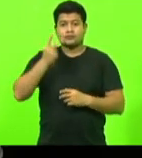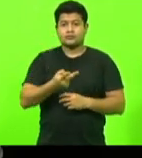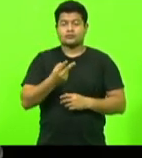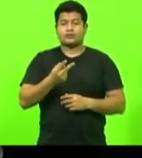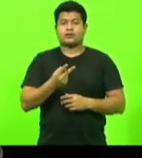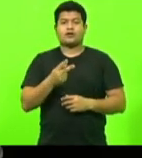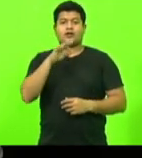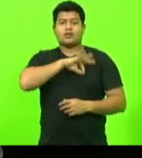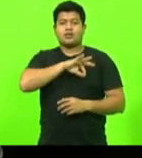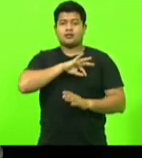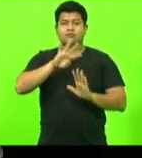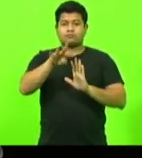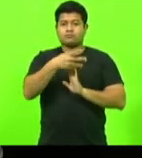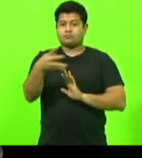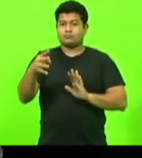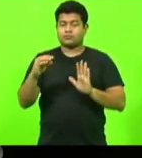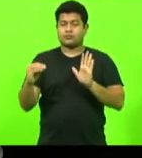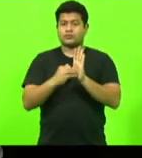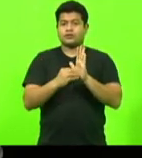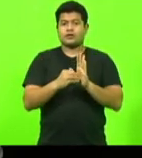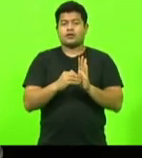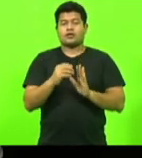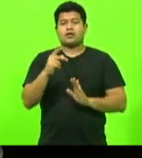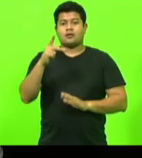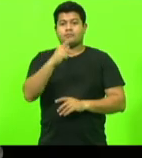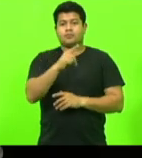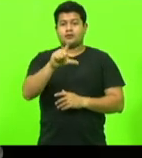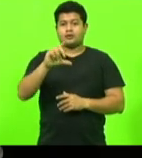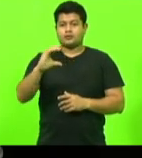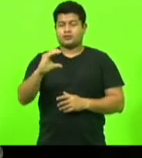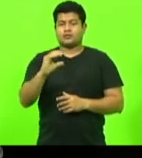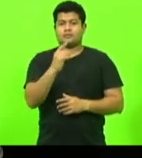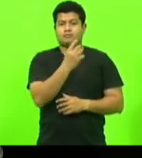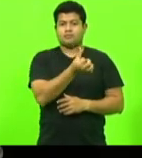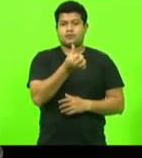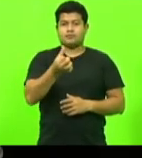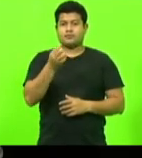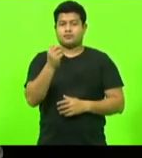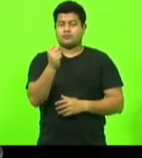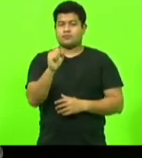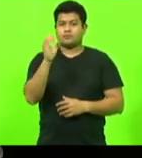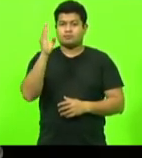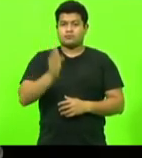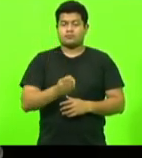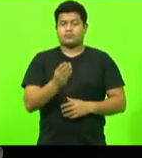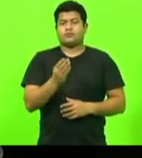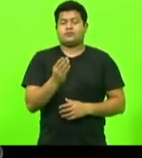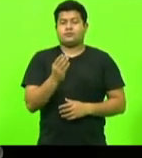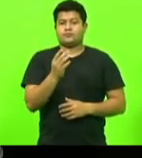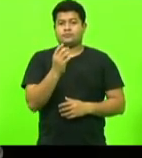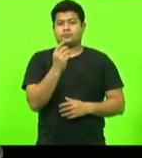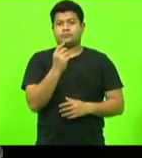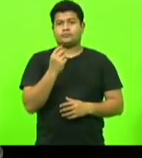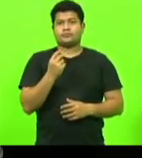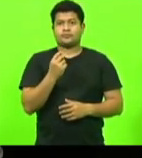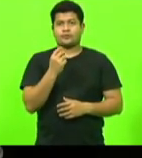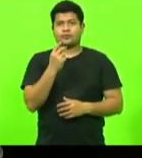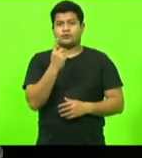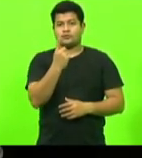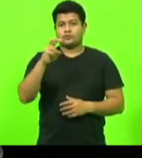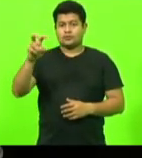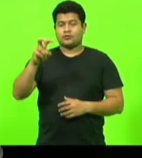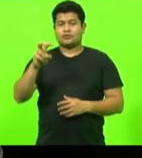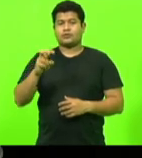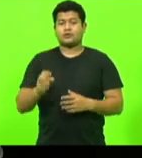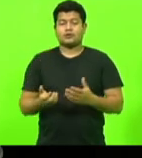Lei Complementar 668, de 28 de dezembro de 2015, que dispõe sobre o quadro de pessoal